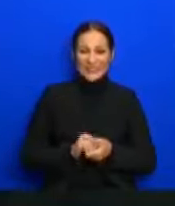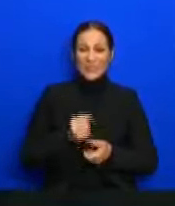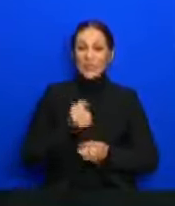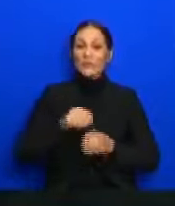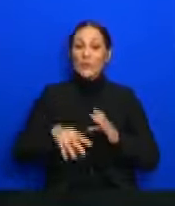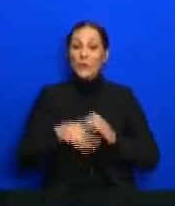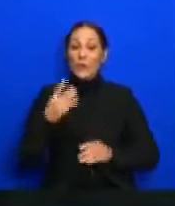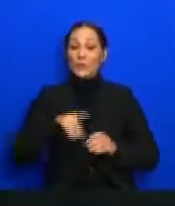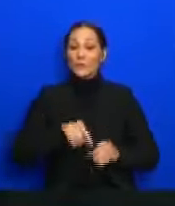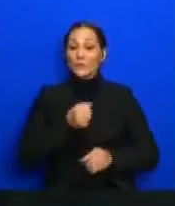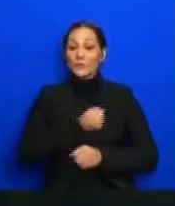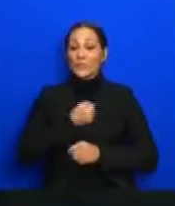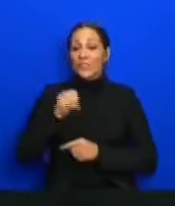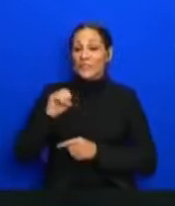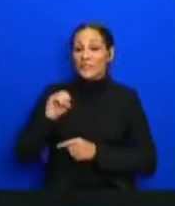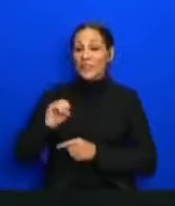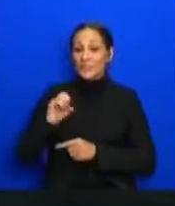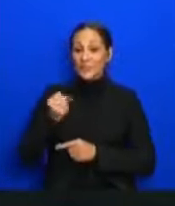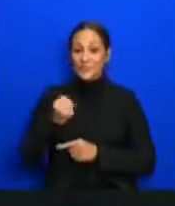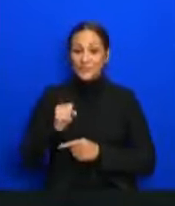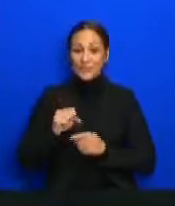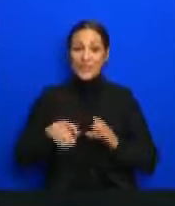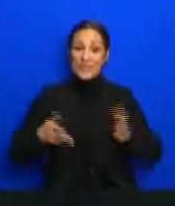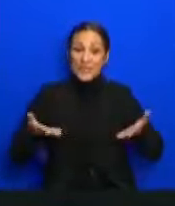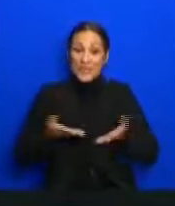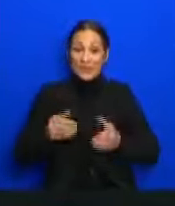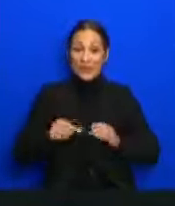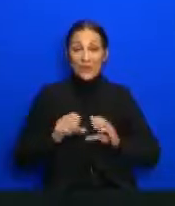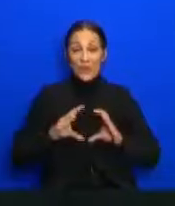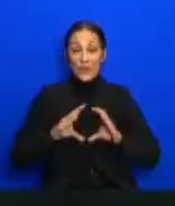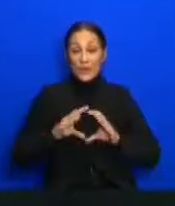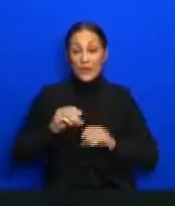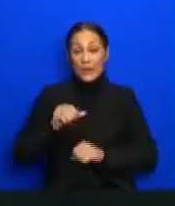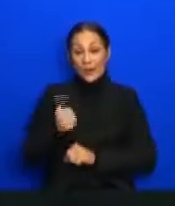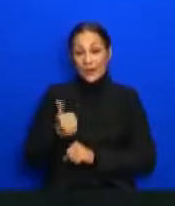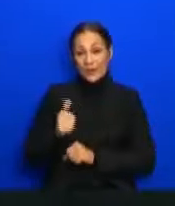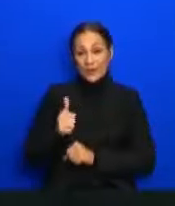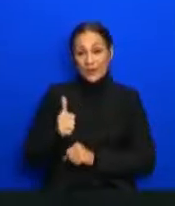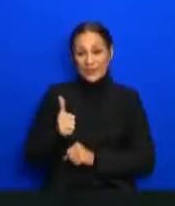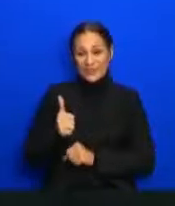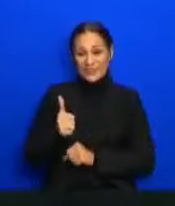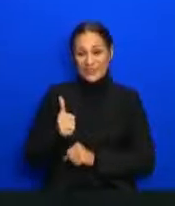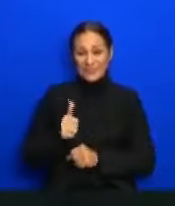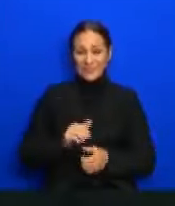08 foi o quarto número sorteado. E agora, número 11.